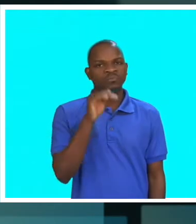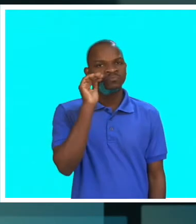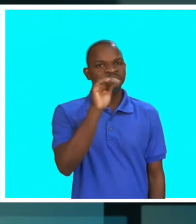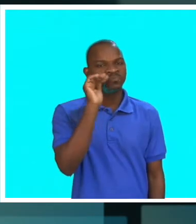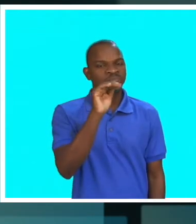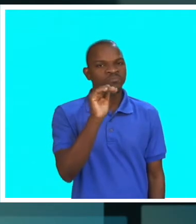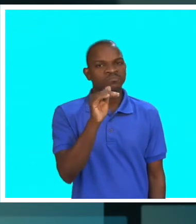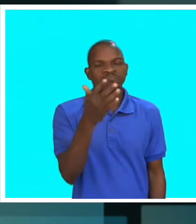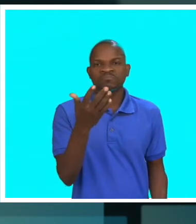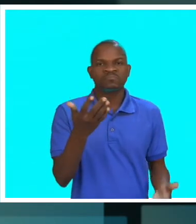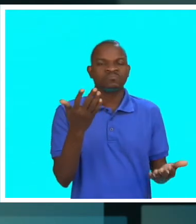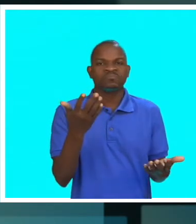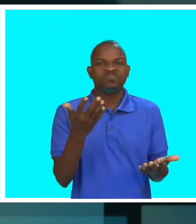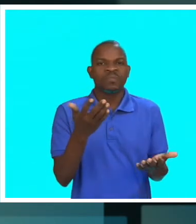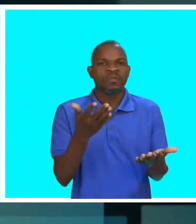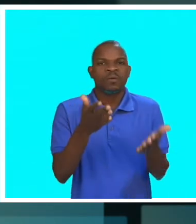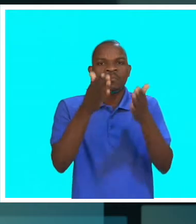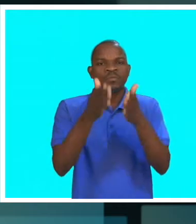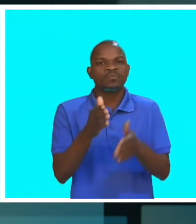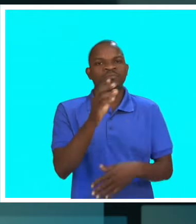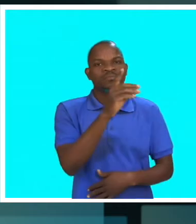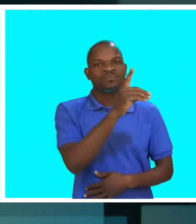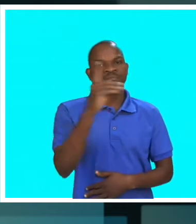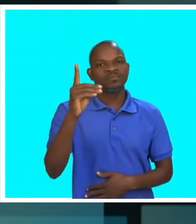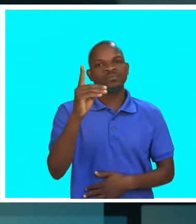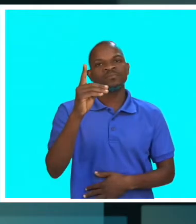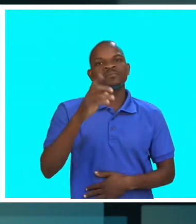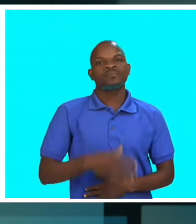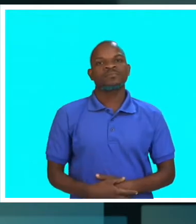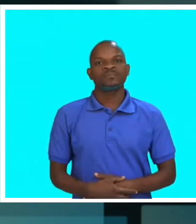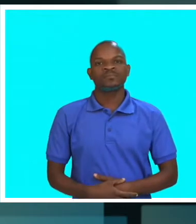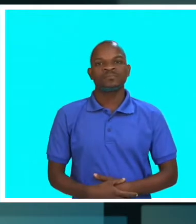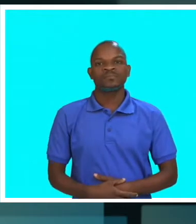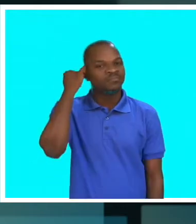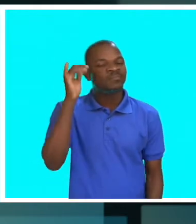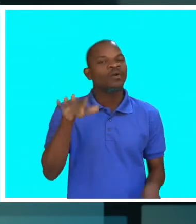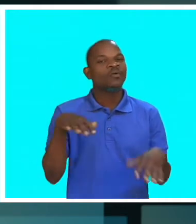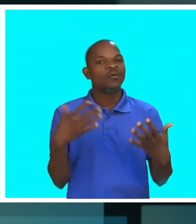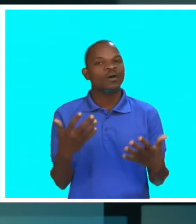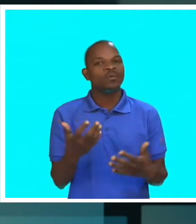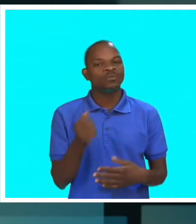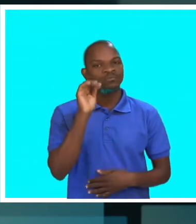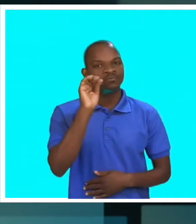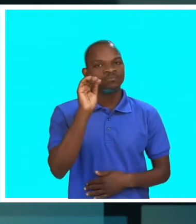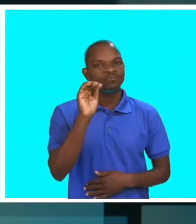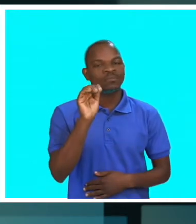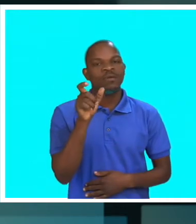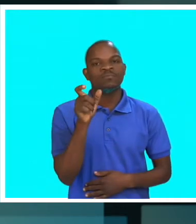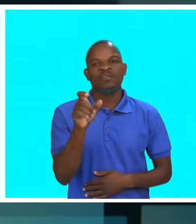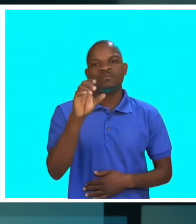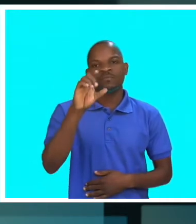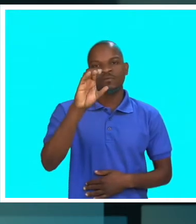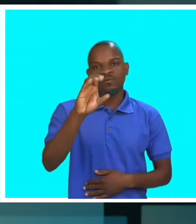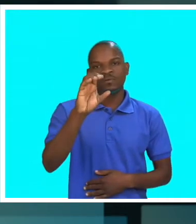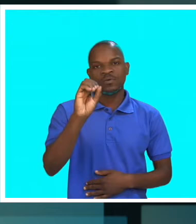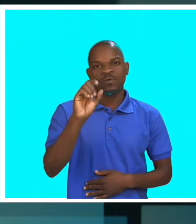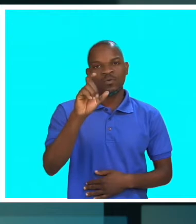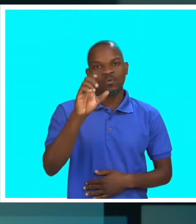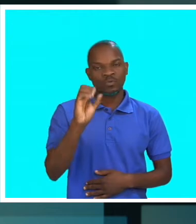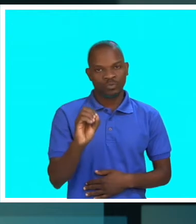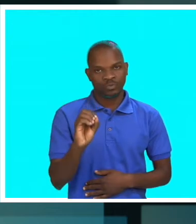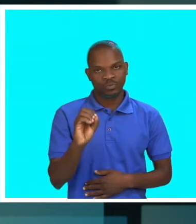Sim, eu ia chamar de um deficiente. Bom, na minha opinião, aí nós podemos chamar de coxo.